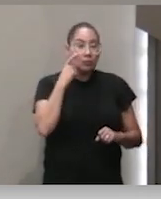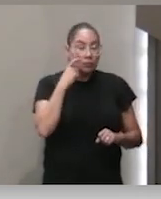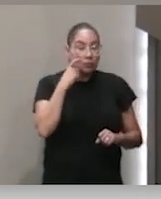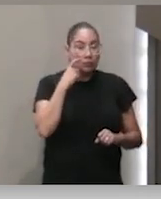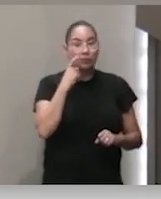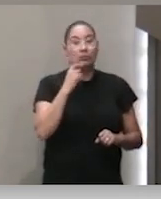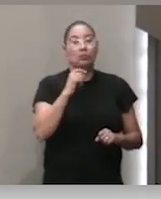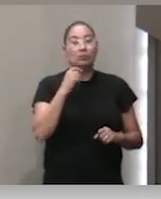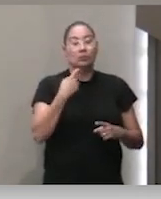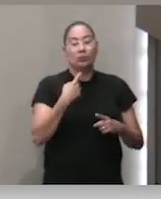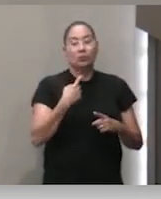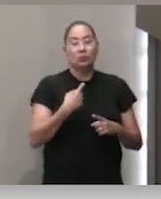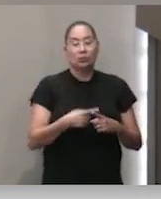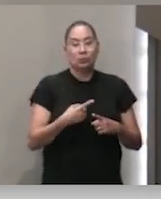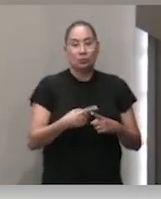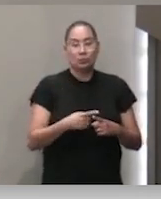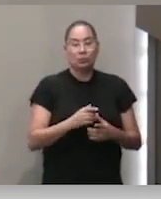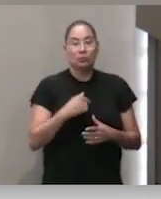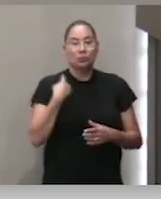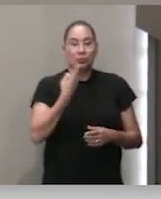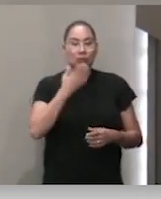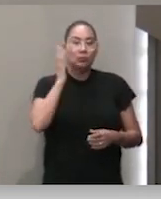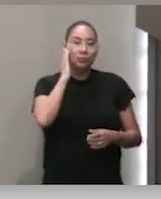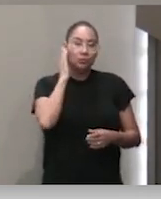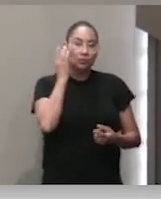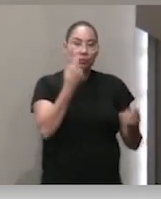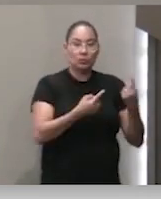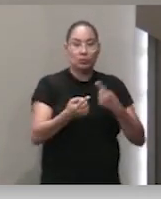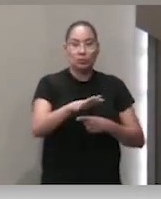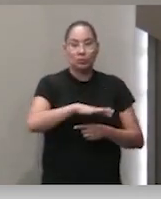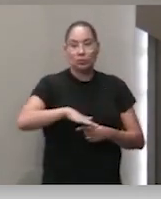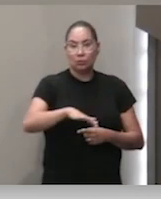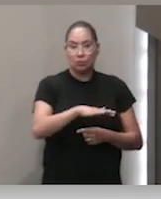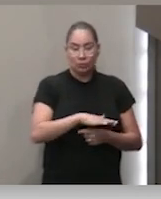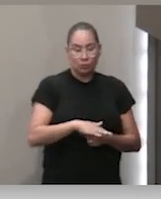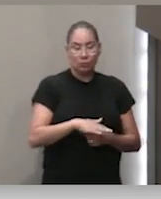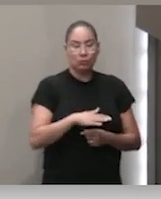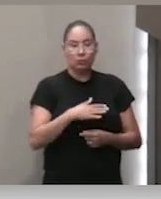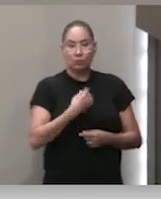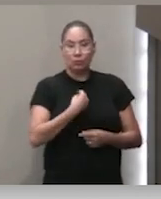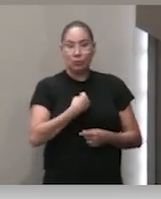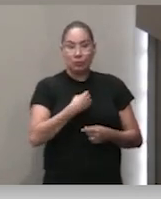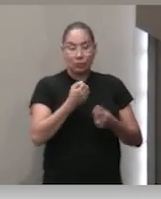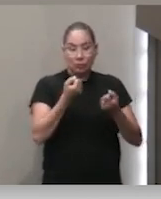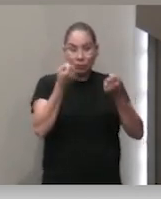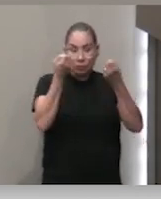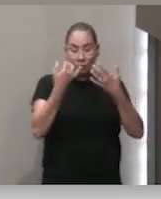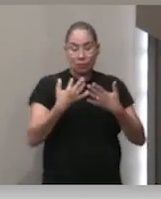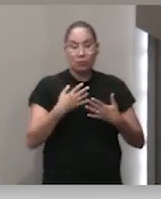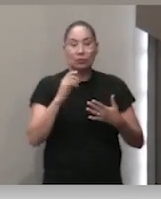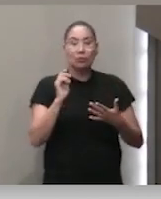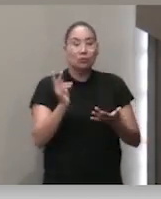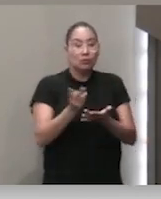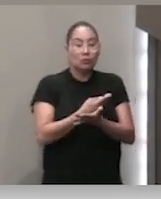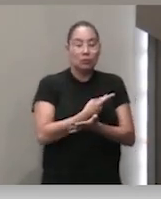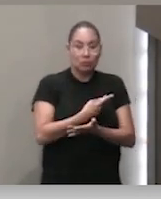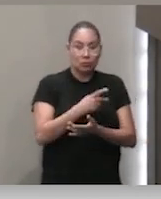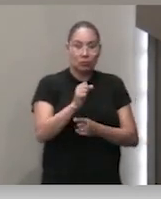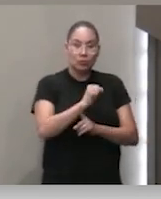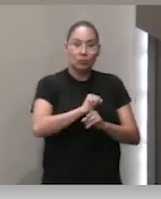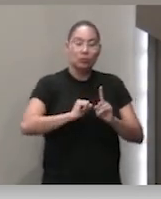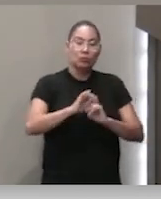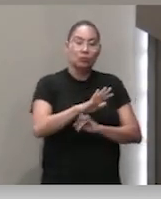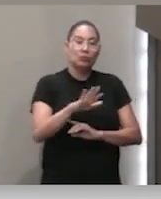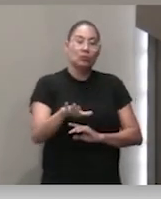fatos, porque a gente sabe de alguns fatos que às vezes não é bem concluído, né, e que acontecem problemas que a sociedade